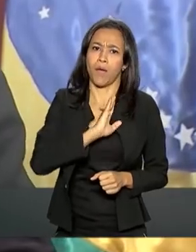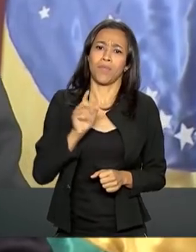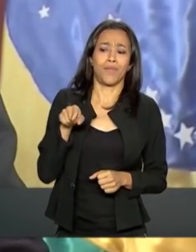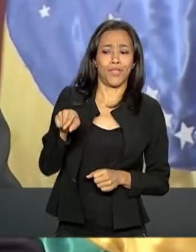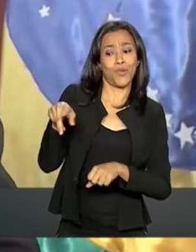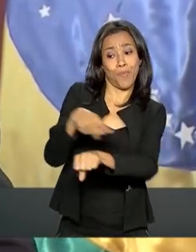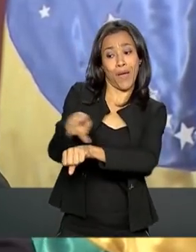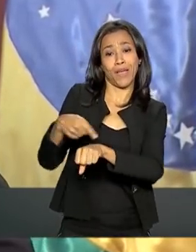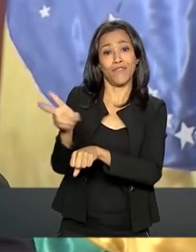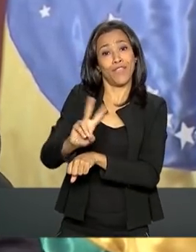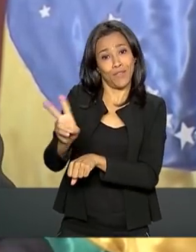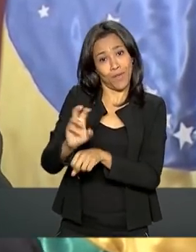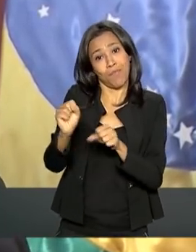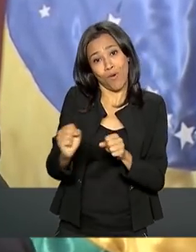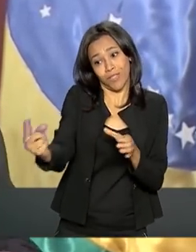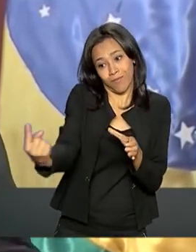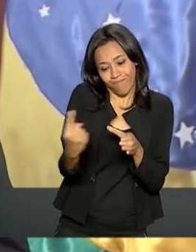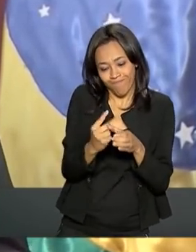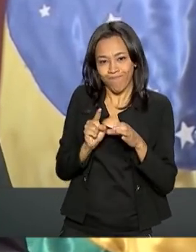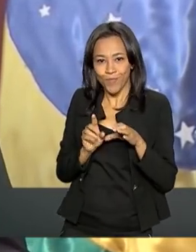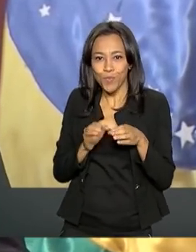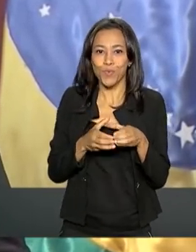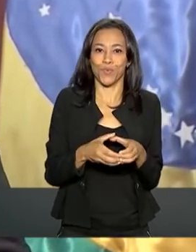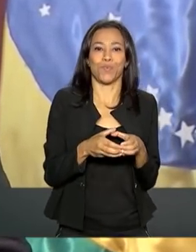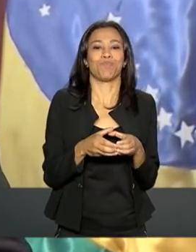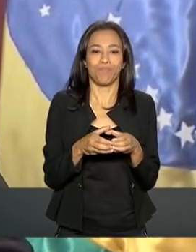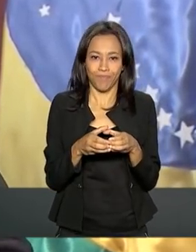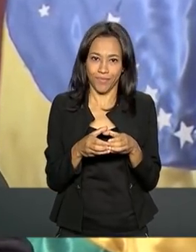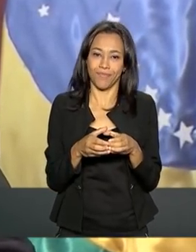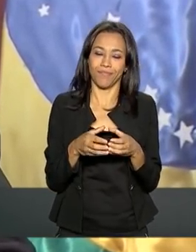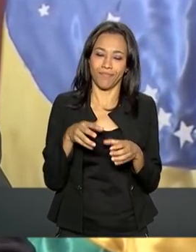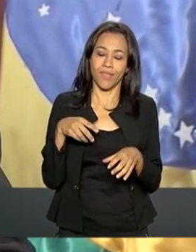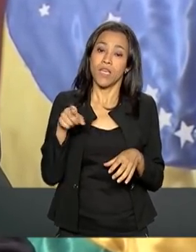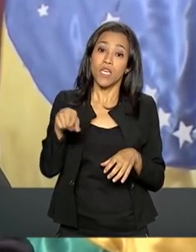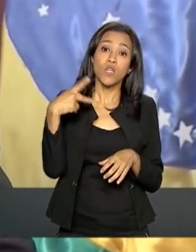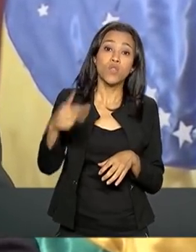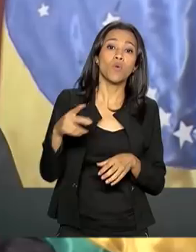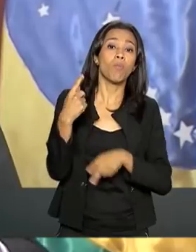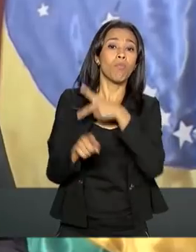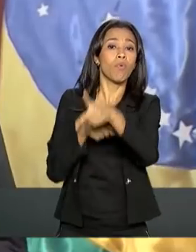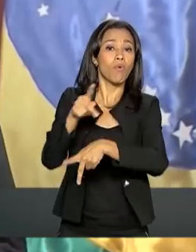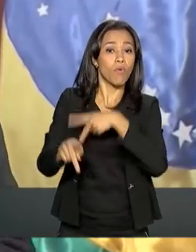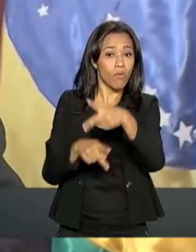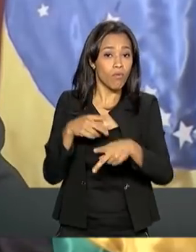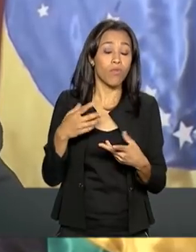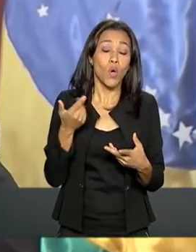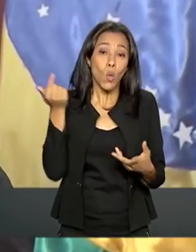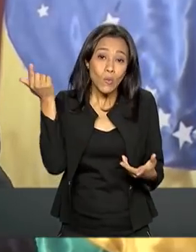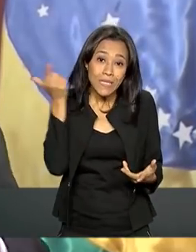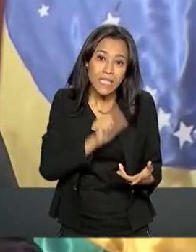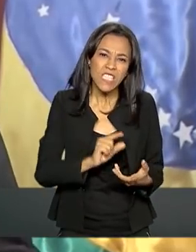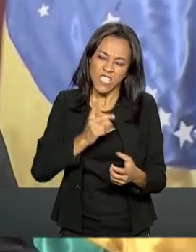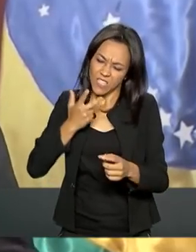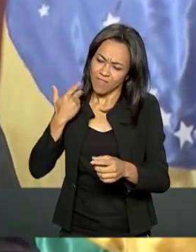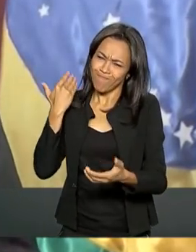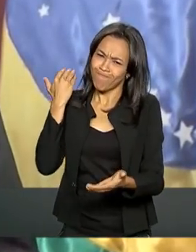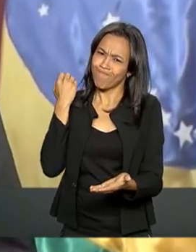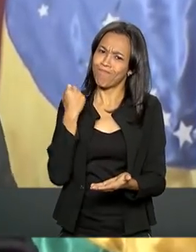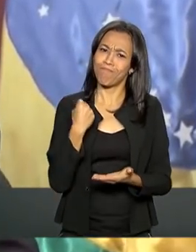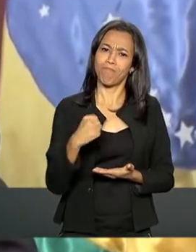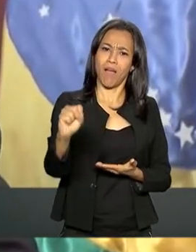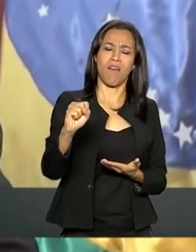possa se incorporar à PROSUL. No dia que o povo venezuelano consiga derrotar